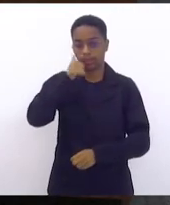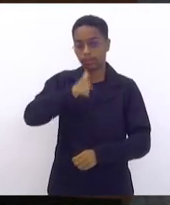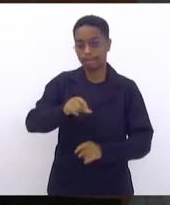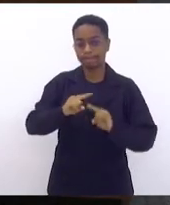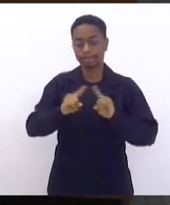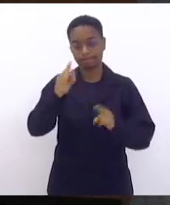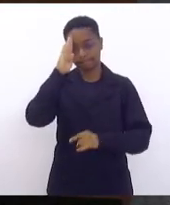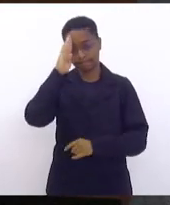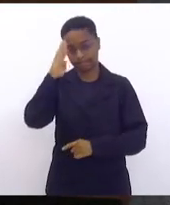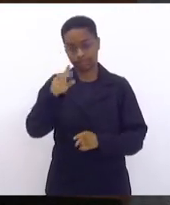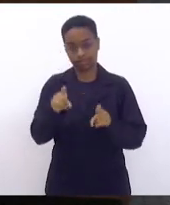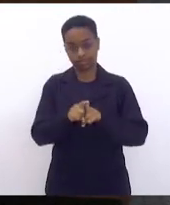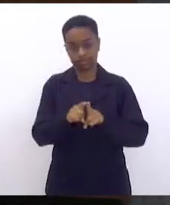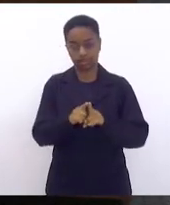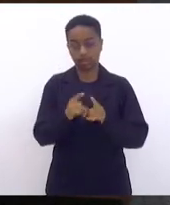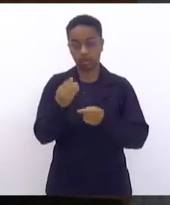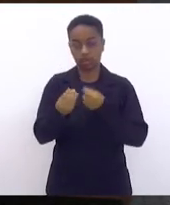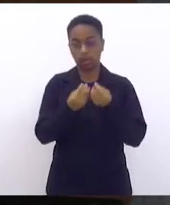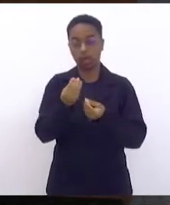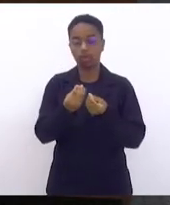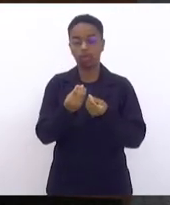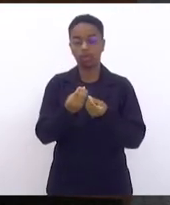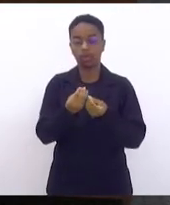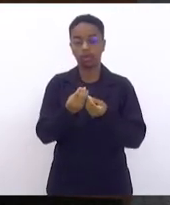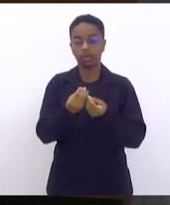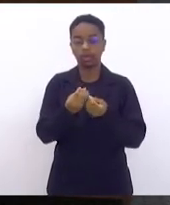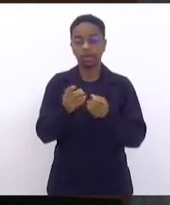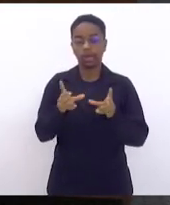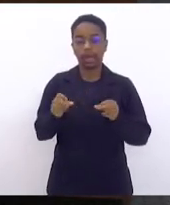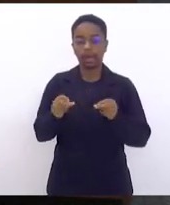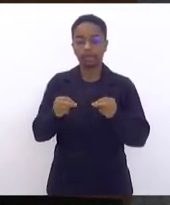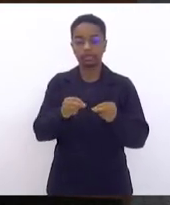em especial, pelo combate ao câncer de mama,